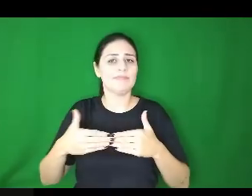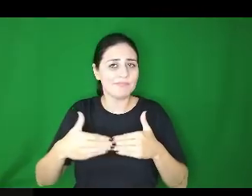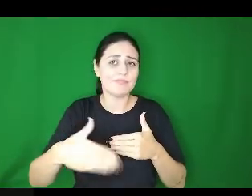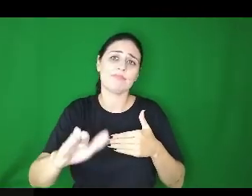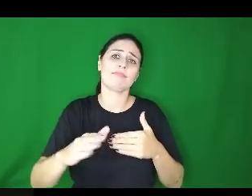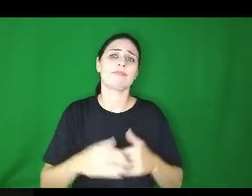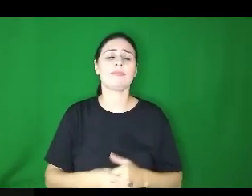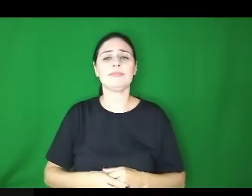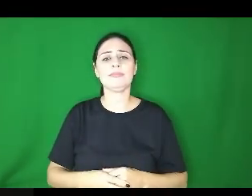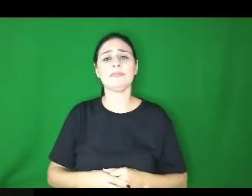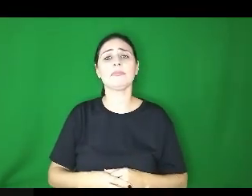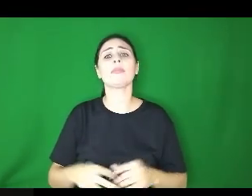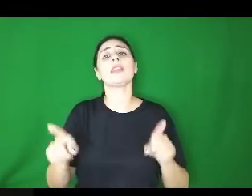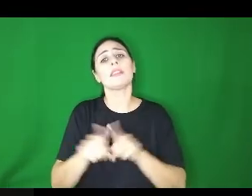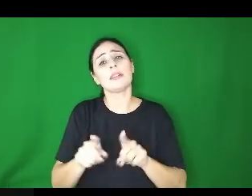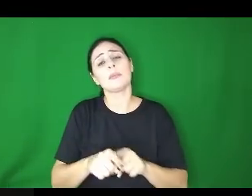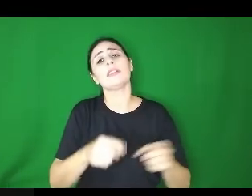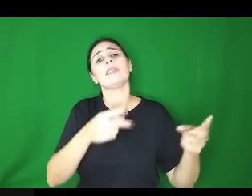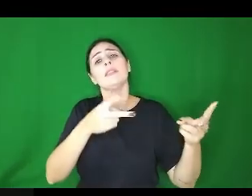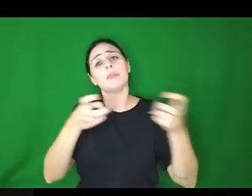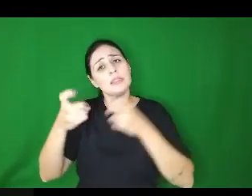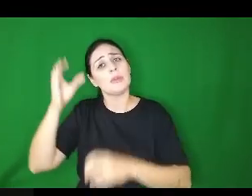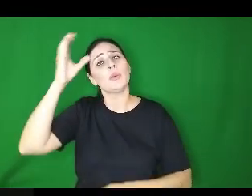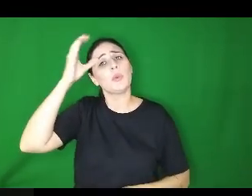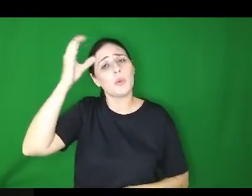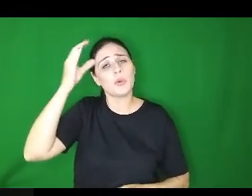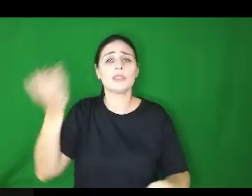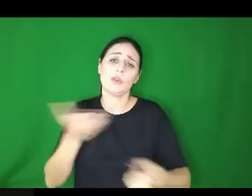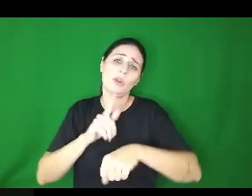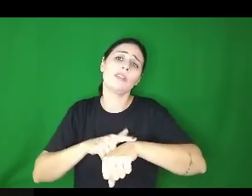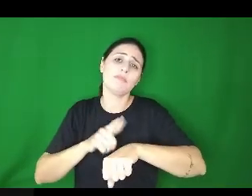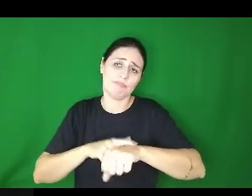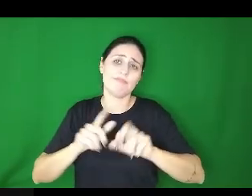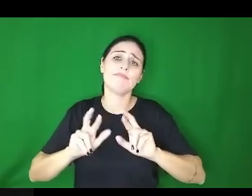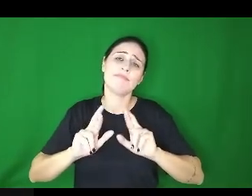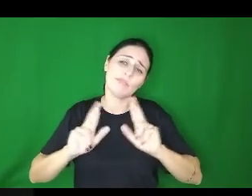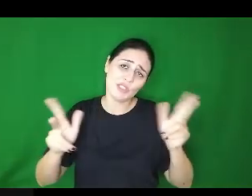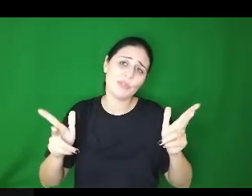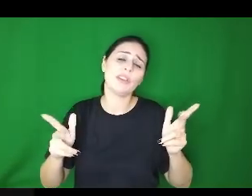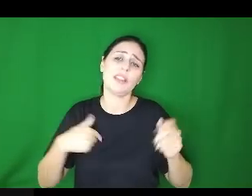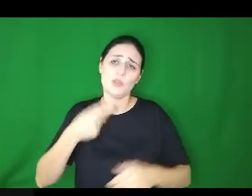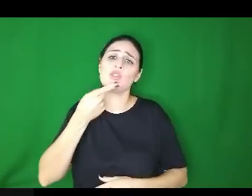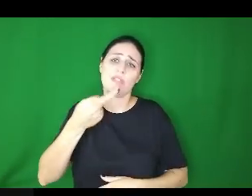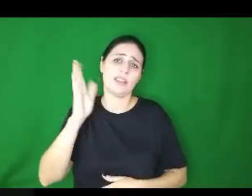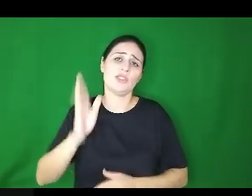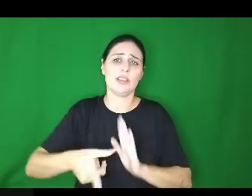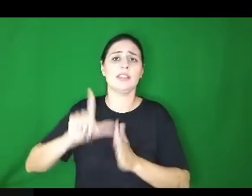então você fala, não, nada é possível, porque não tem como, porque nada funciona, porque isso... Não, gente, né? Não dá,